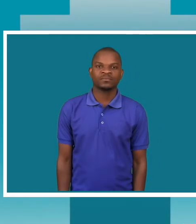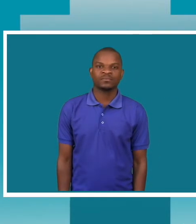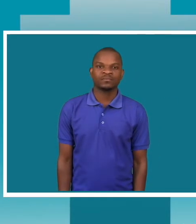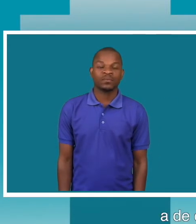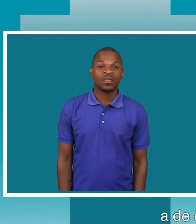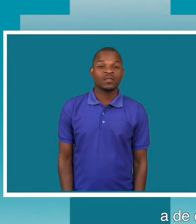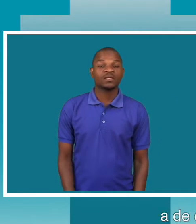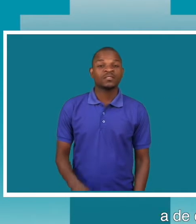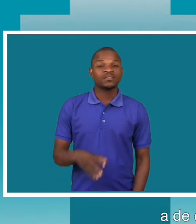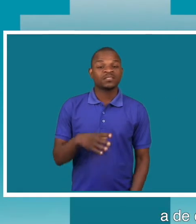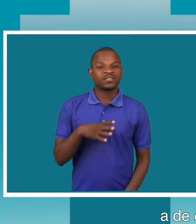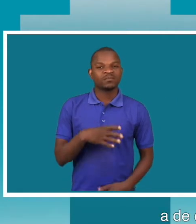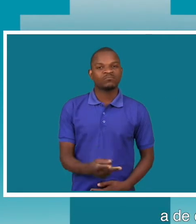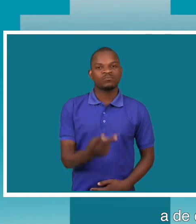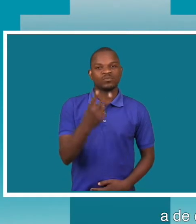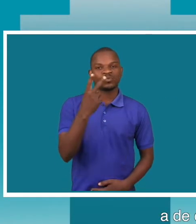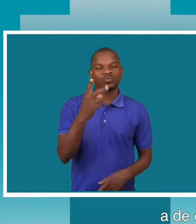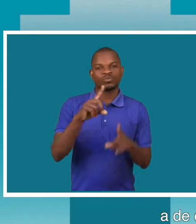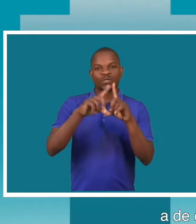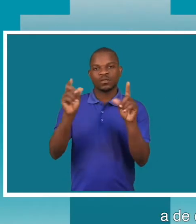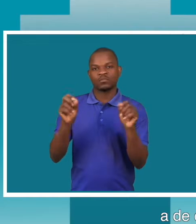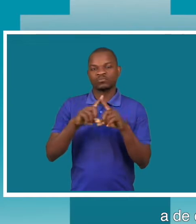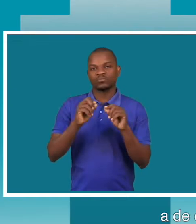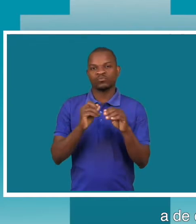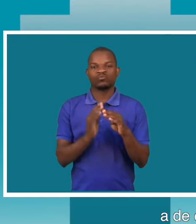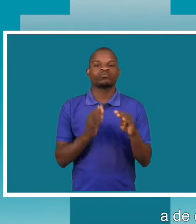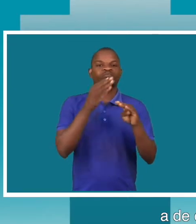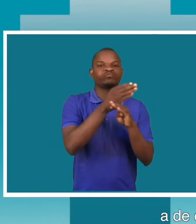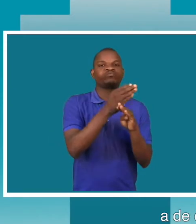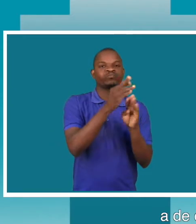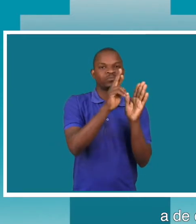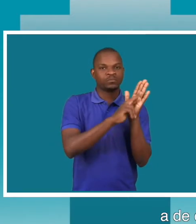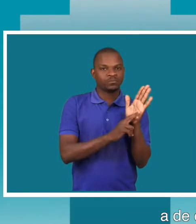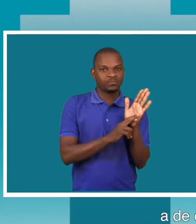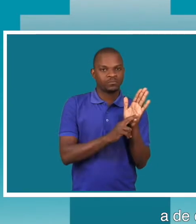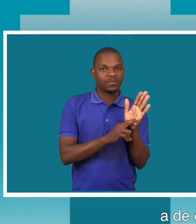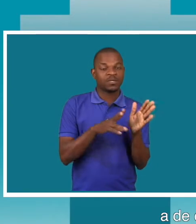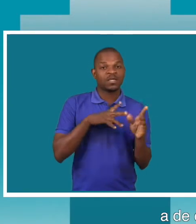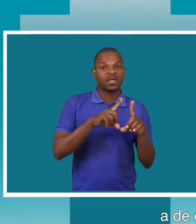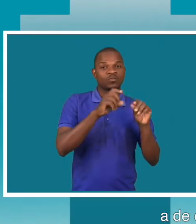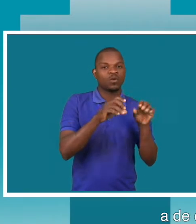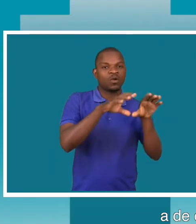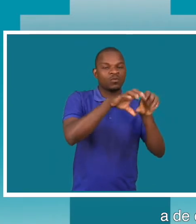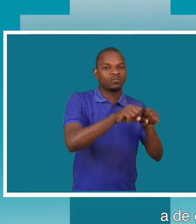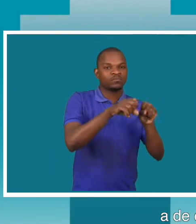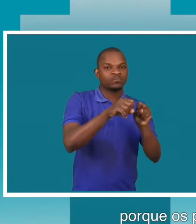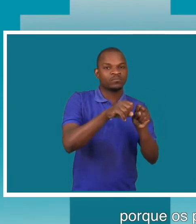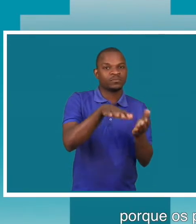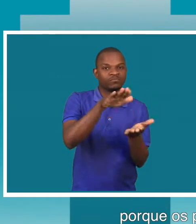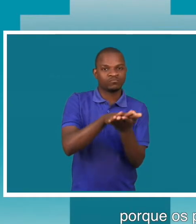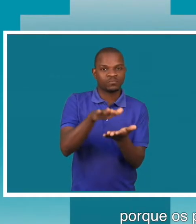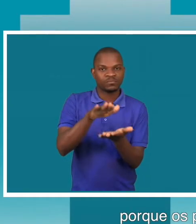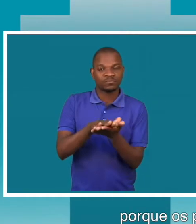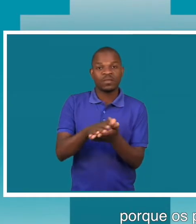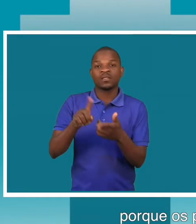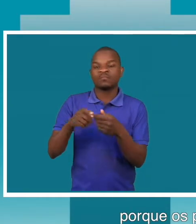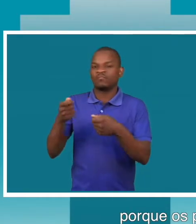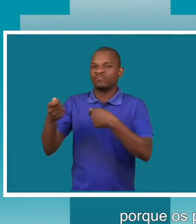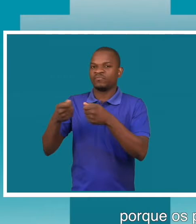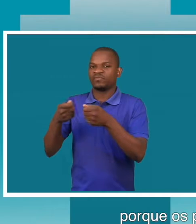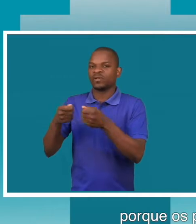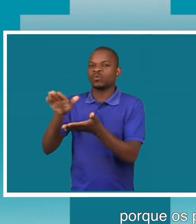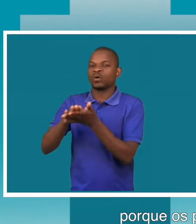2 costura já possuam sobre ocupação de espaço ea postura sobre a venda ambulante no primeiro lugar fixo porque os passeios não foram construídos